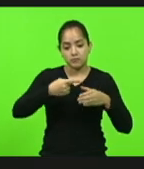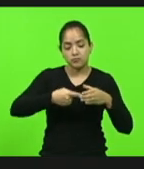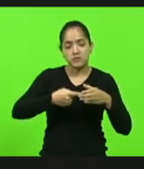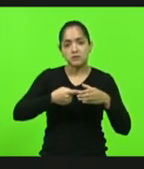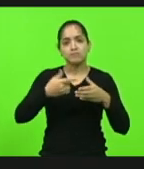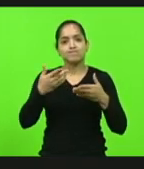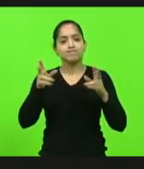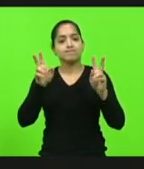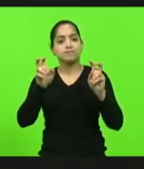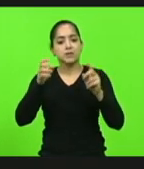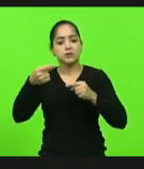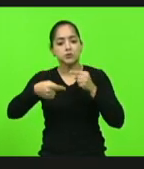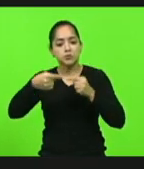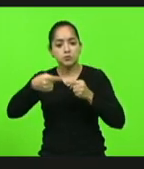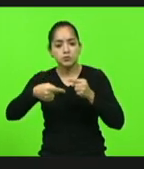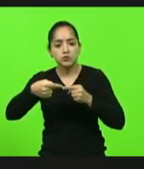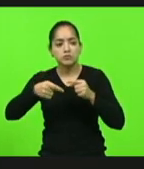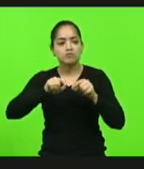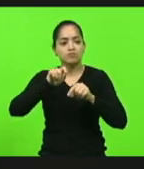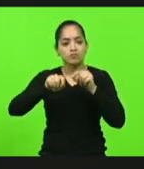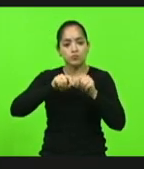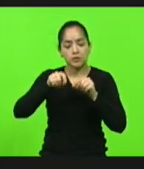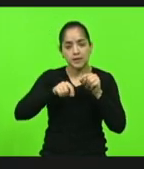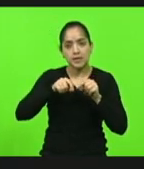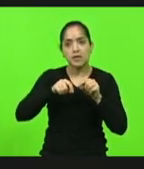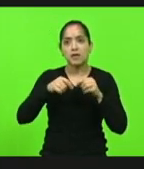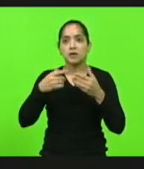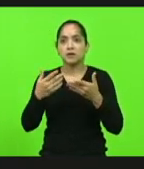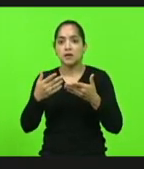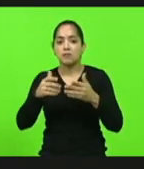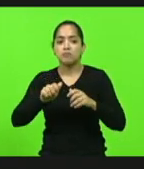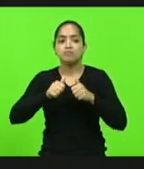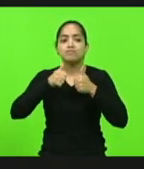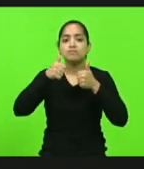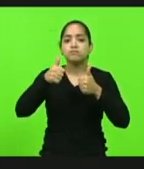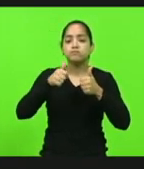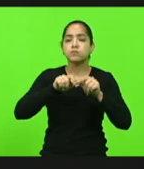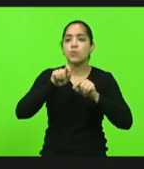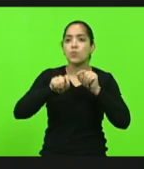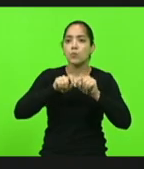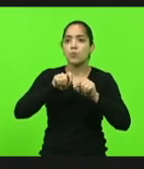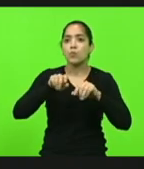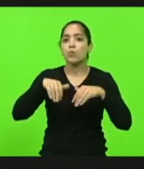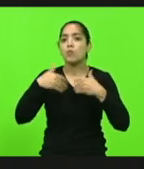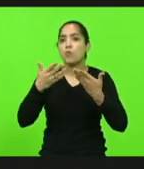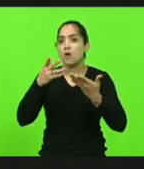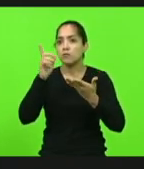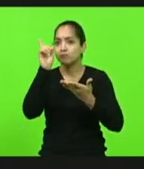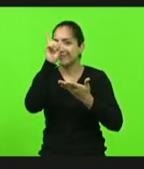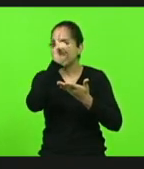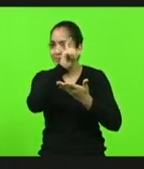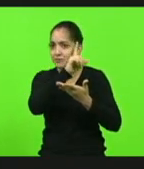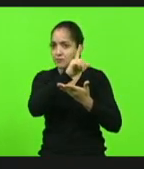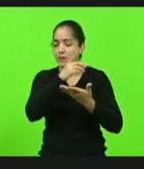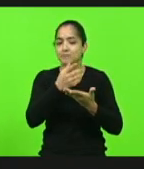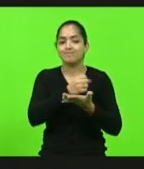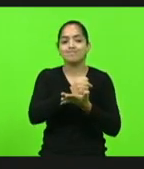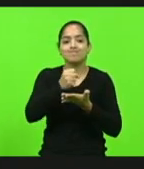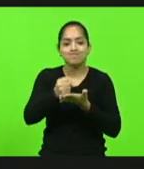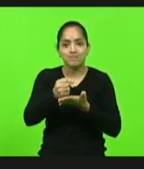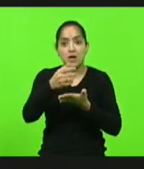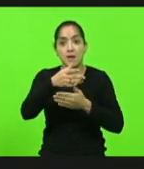discussão do que pode ser feito que pode ser melhorado e quais são as dificuldades que tem um meio para contratar